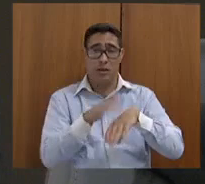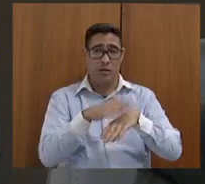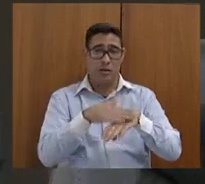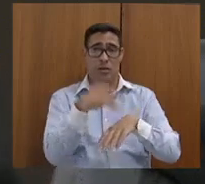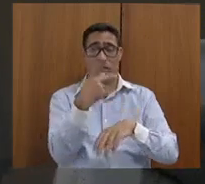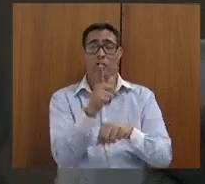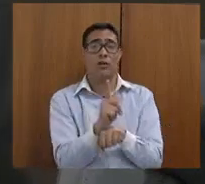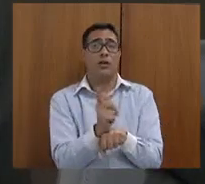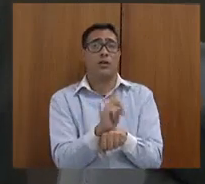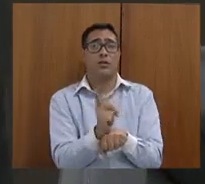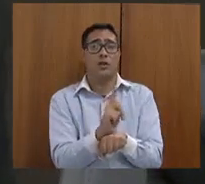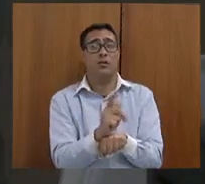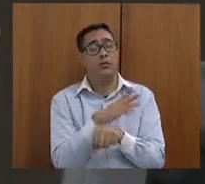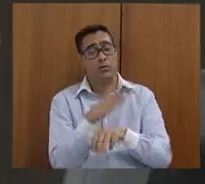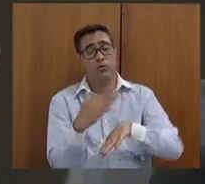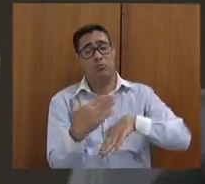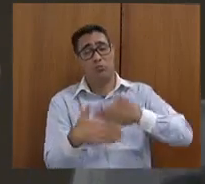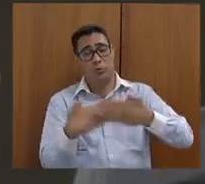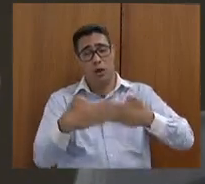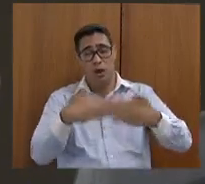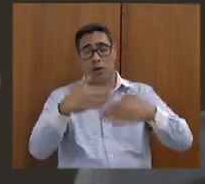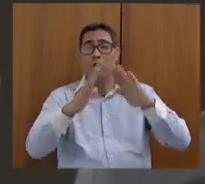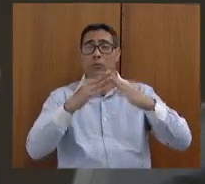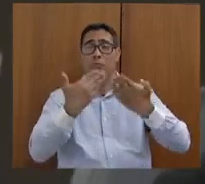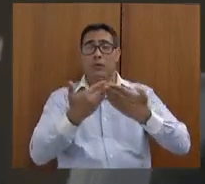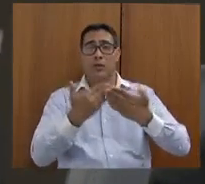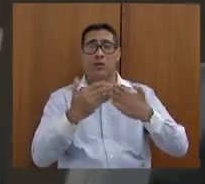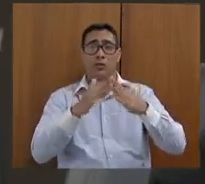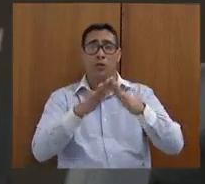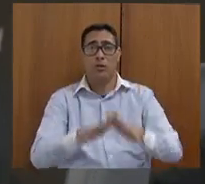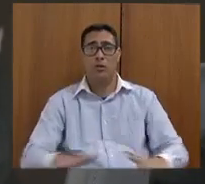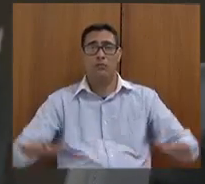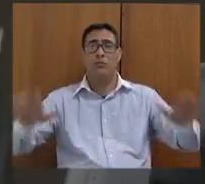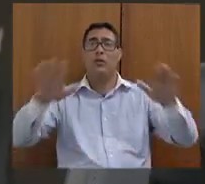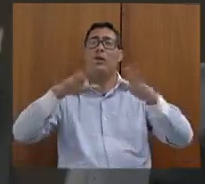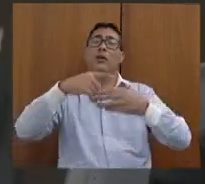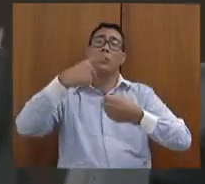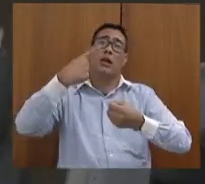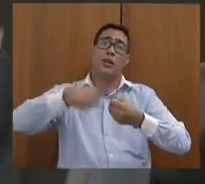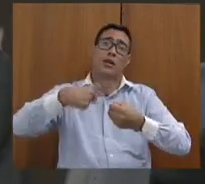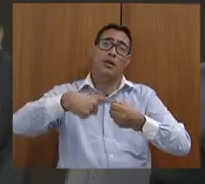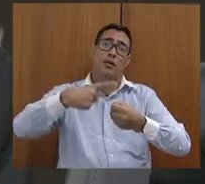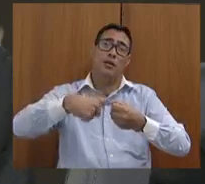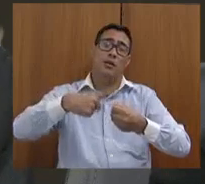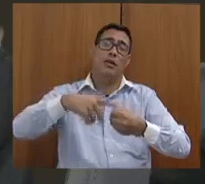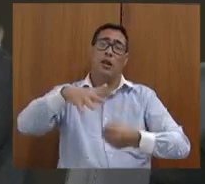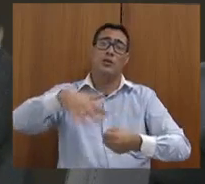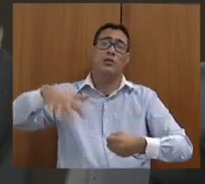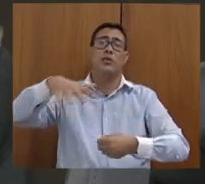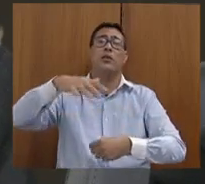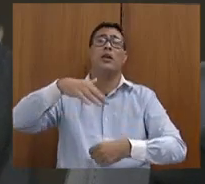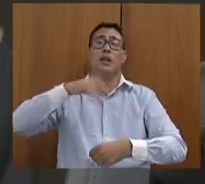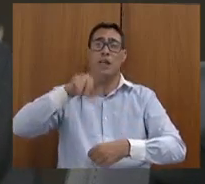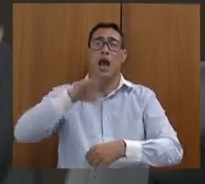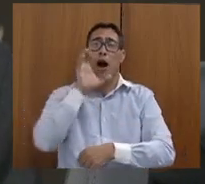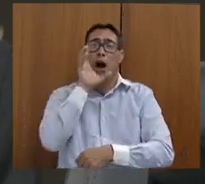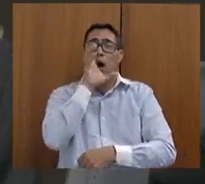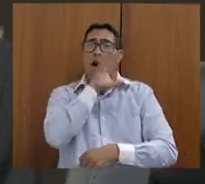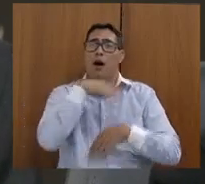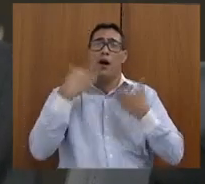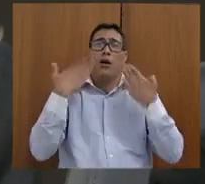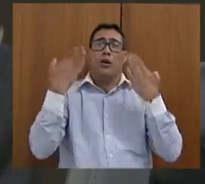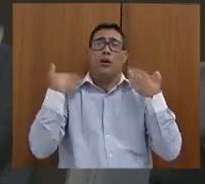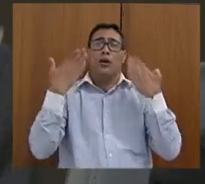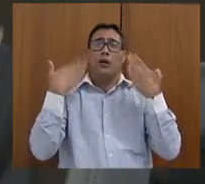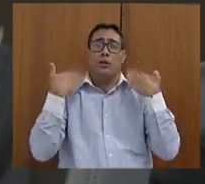de um avanço para as escolas sobretudo da cidade de clima muito quente como Muriaé quero